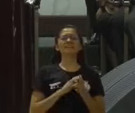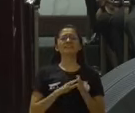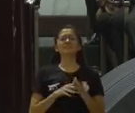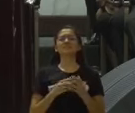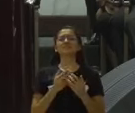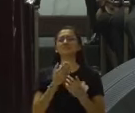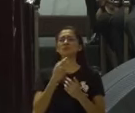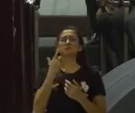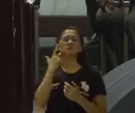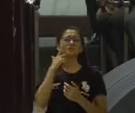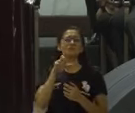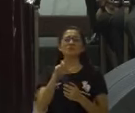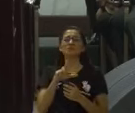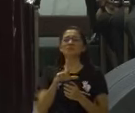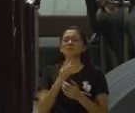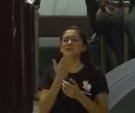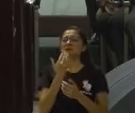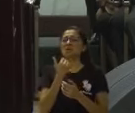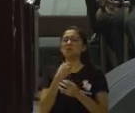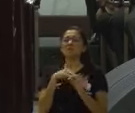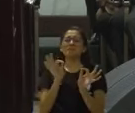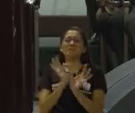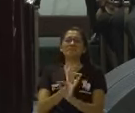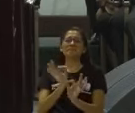mesa, sem apetite,